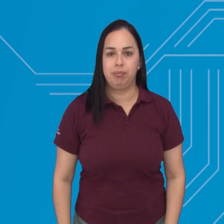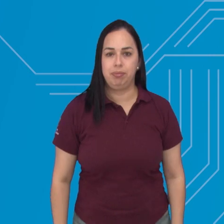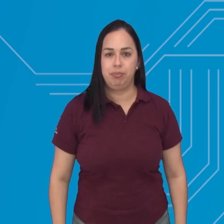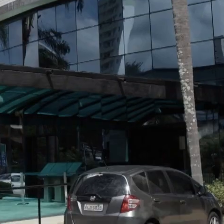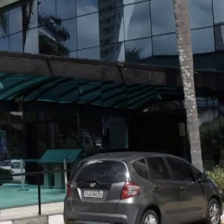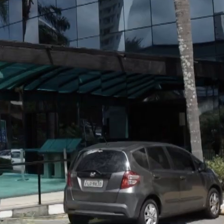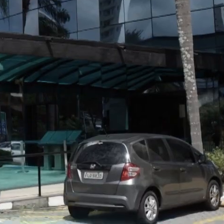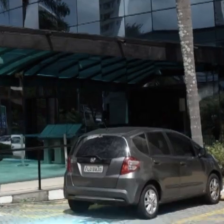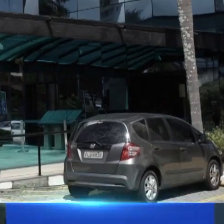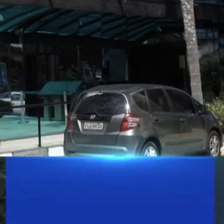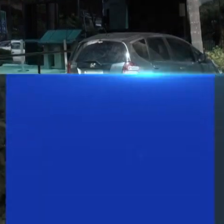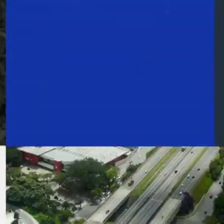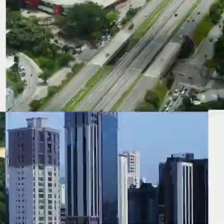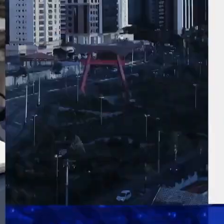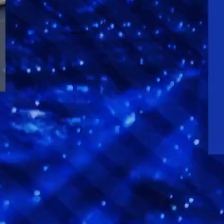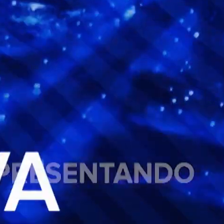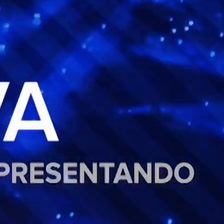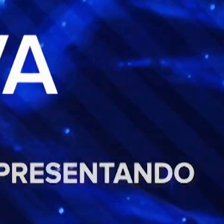já.